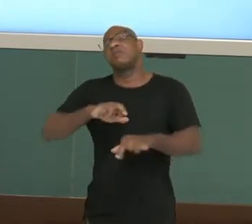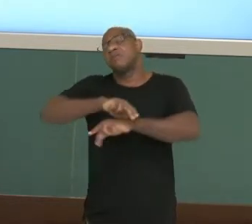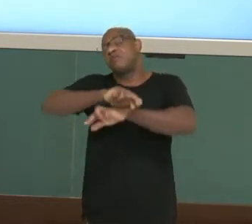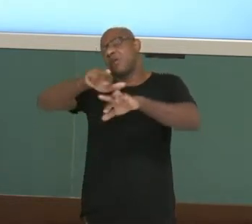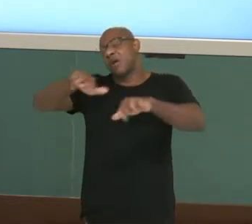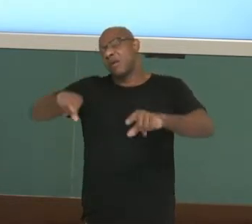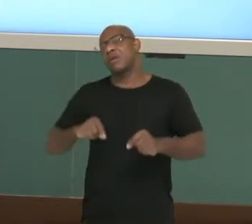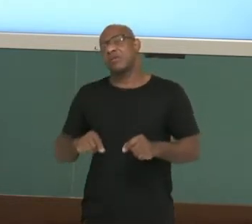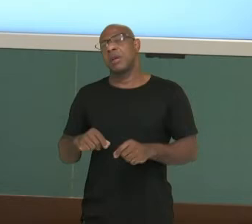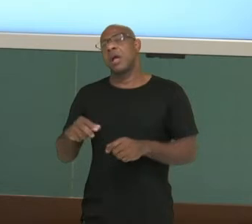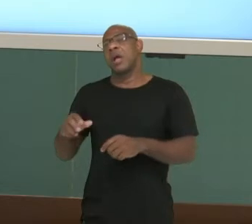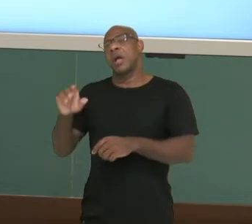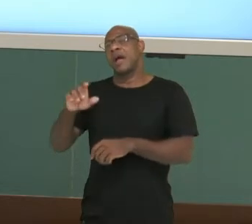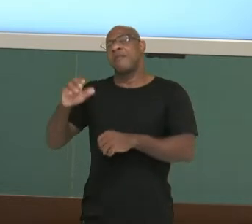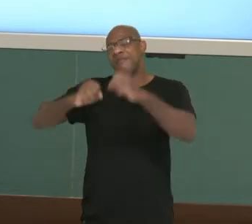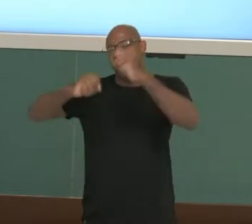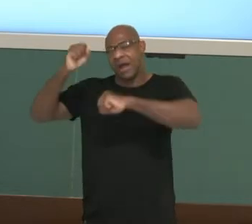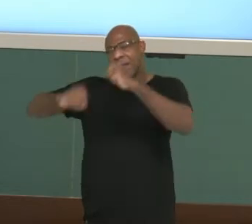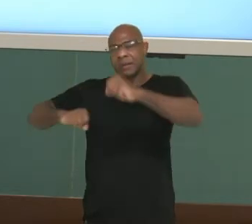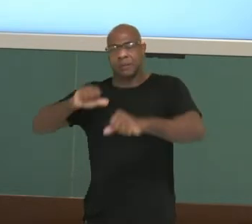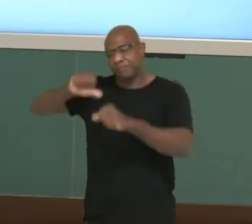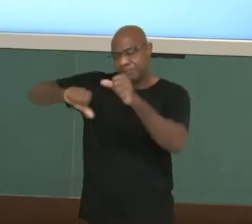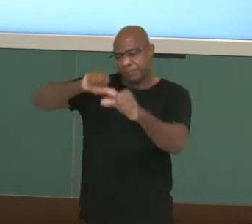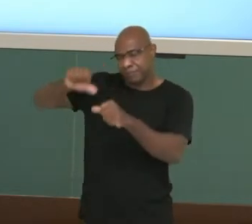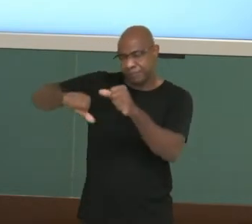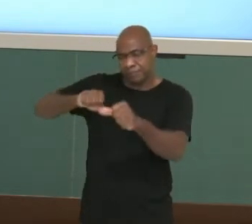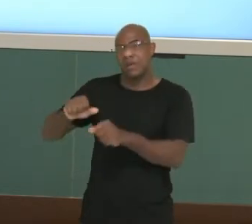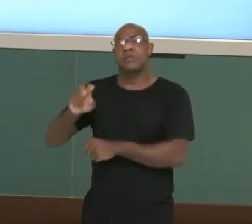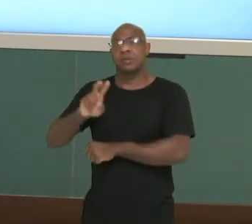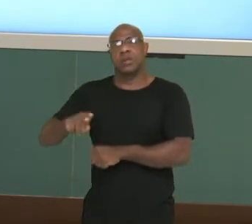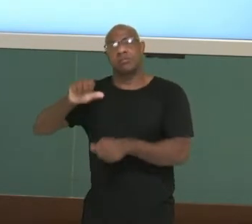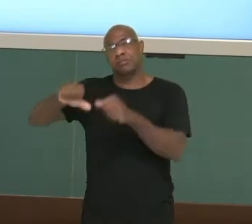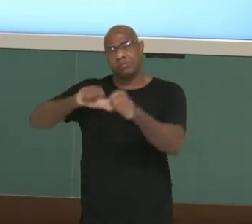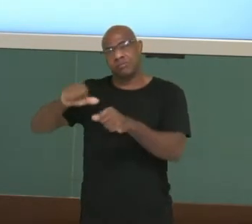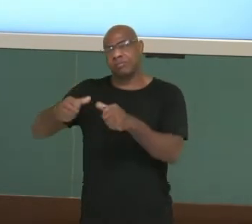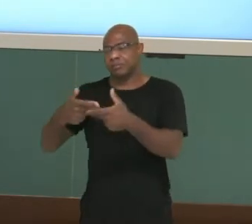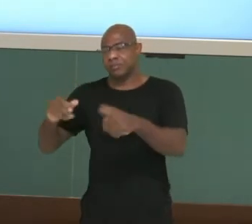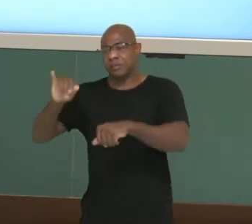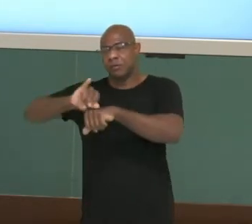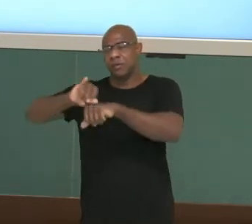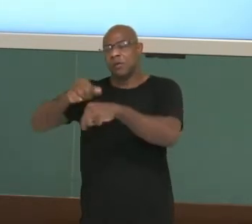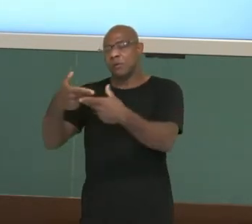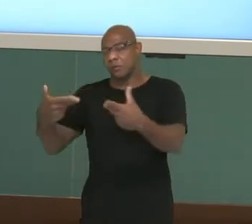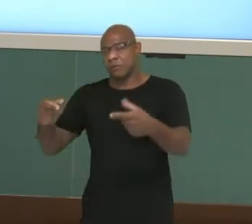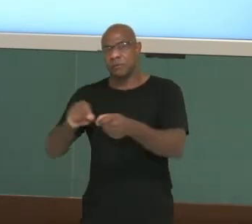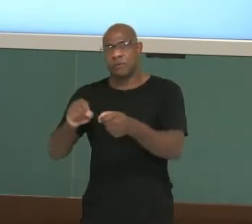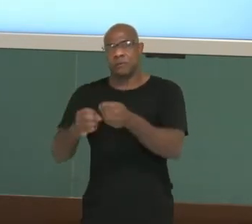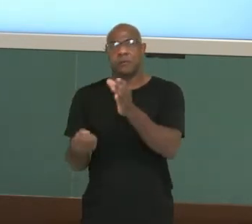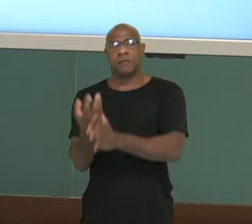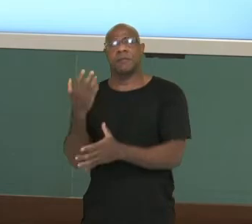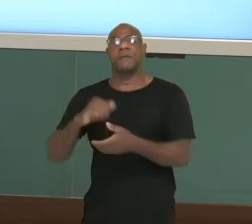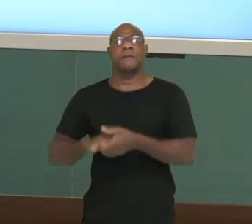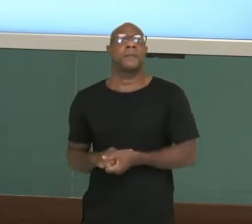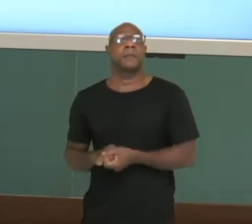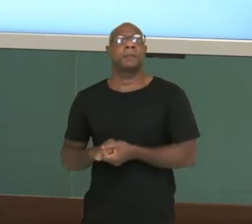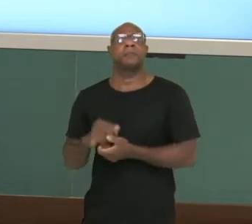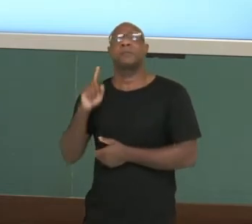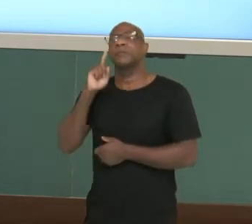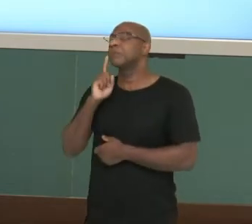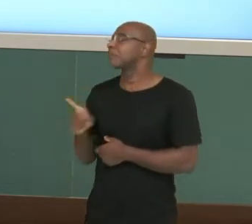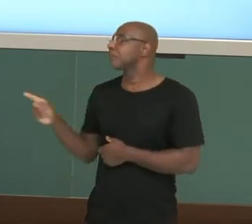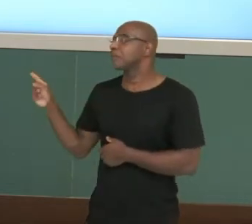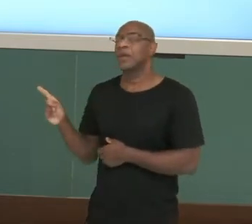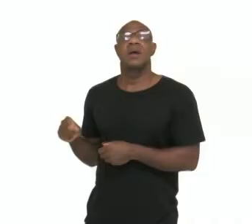diversas refinarias onde vão ser, dos quais serão obtidos os subprodutos. E aqui a gente consegue ver, ó, produção